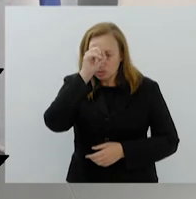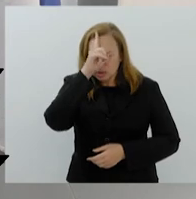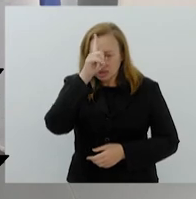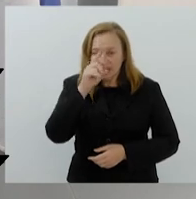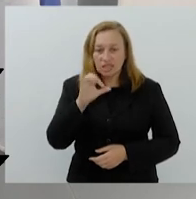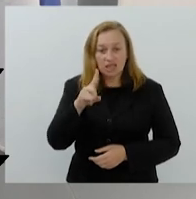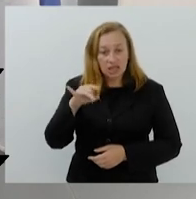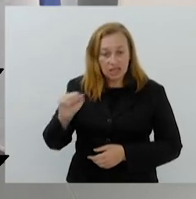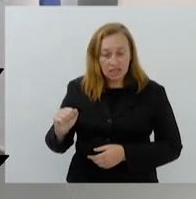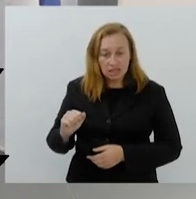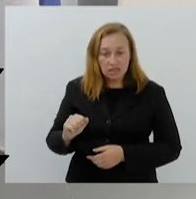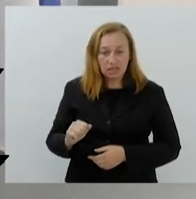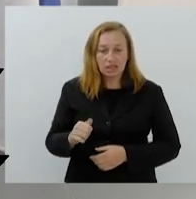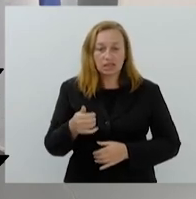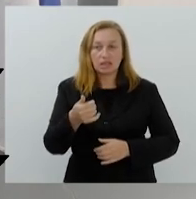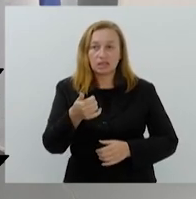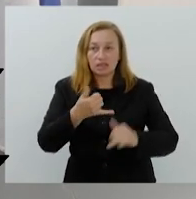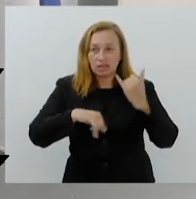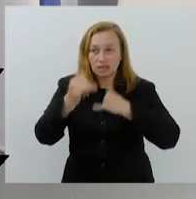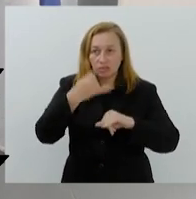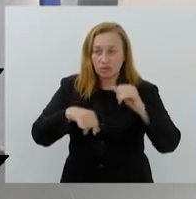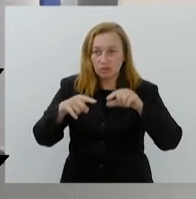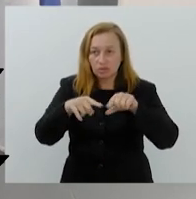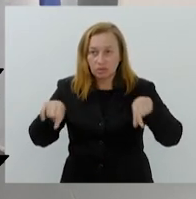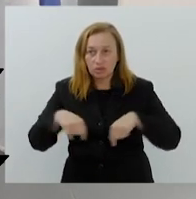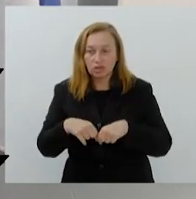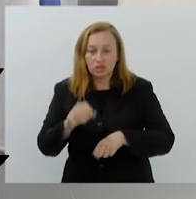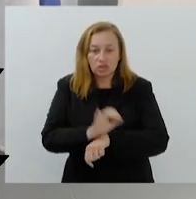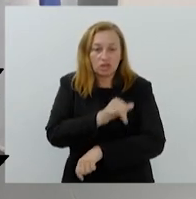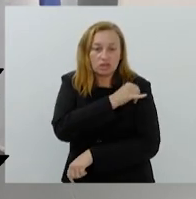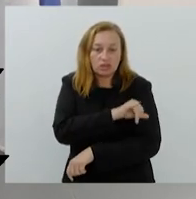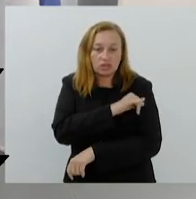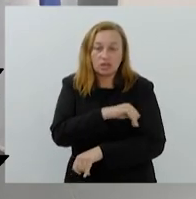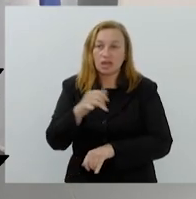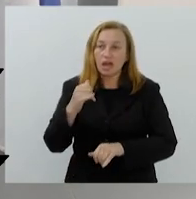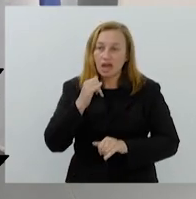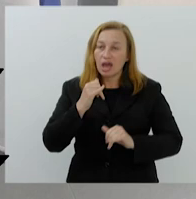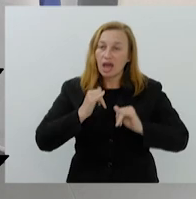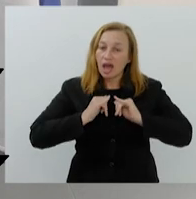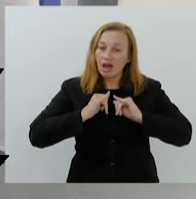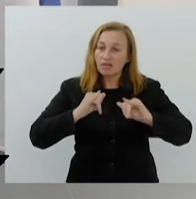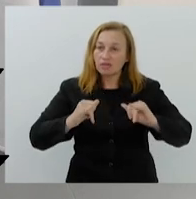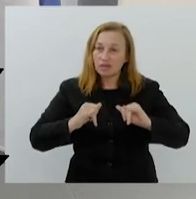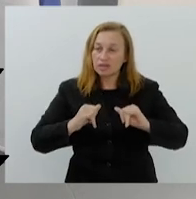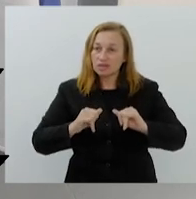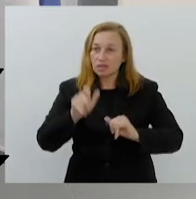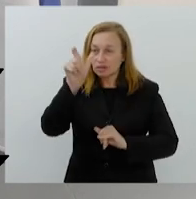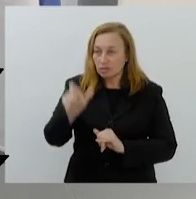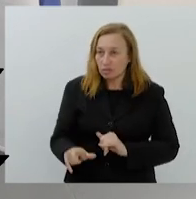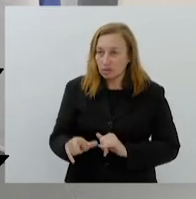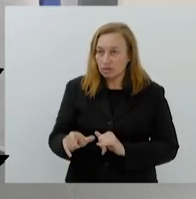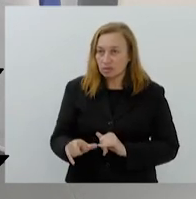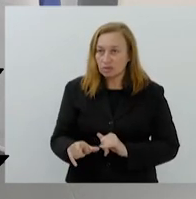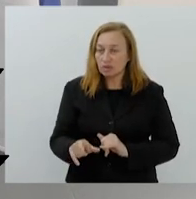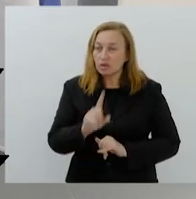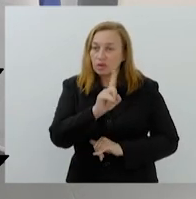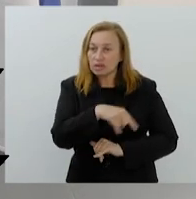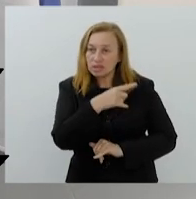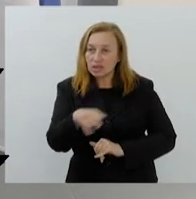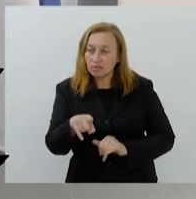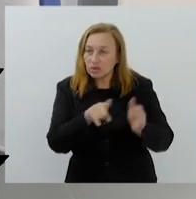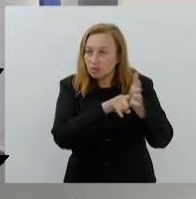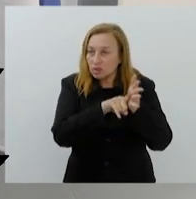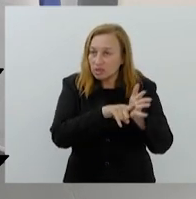de imagem e laboratórios sediados no estado do Rio de Janeiro comuniquem previamente ao paciente o cancelamento do exame